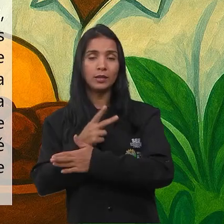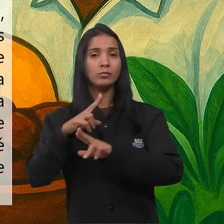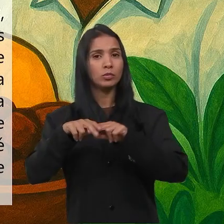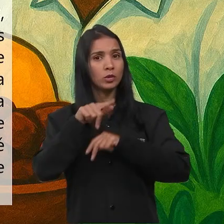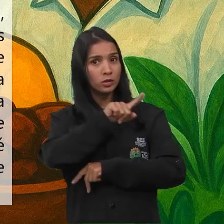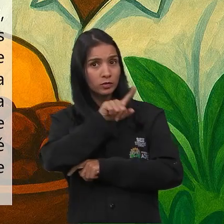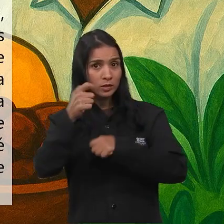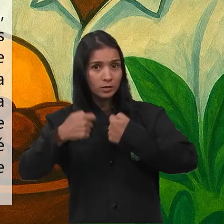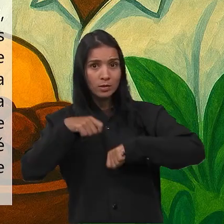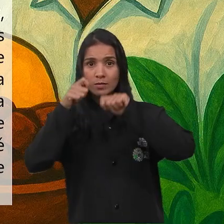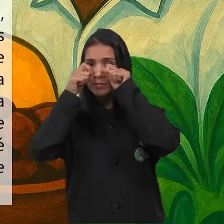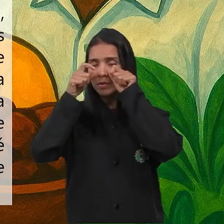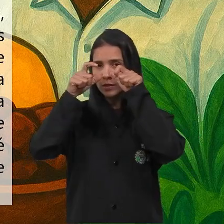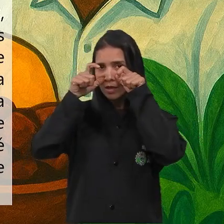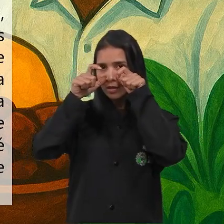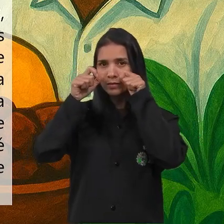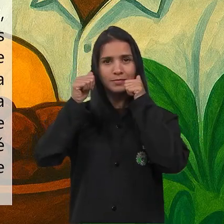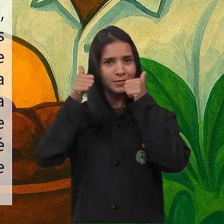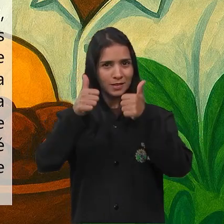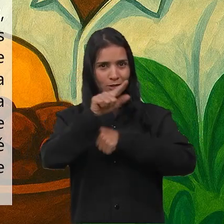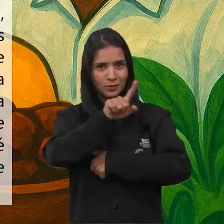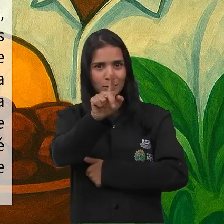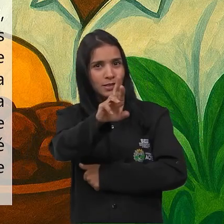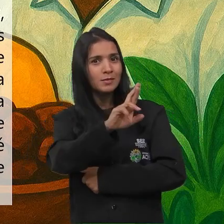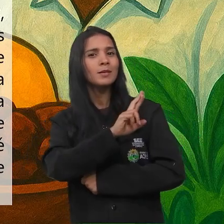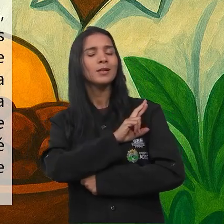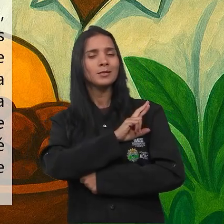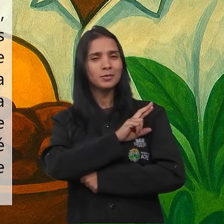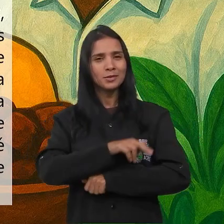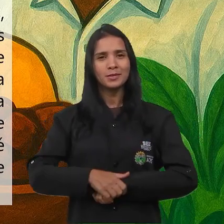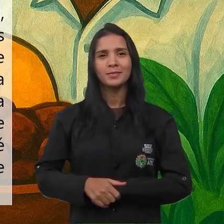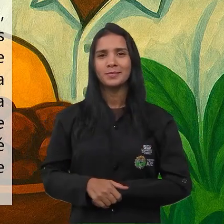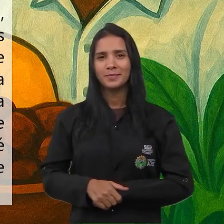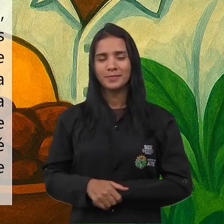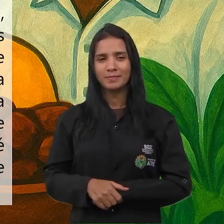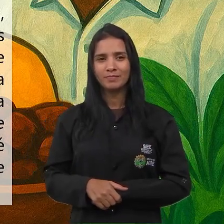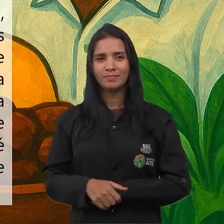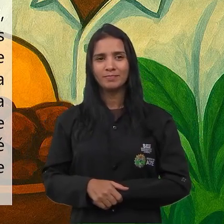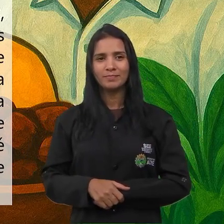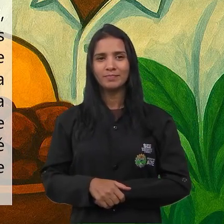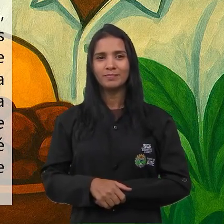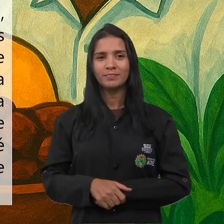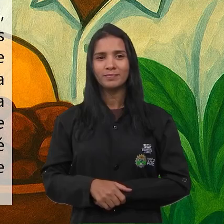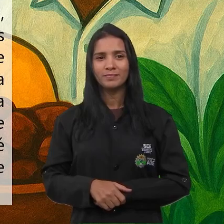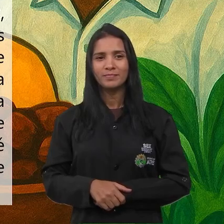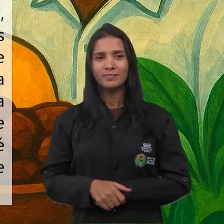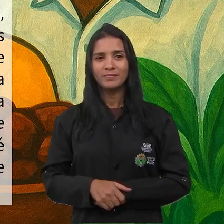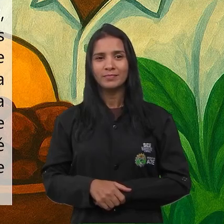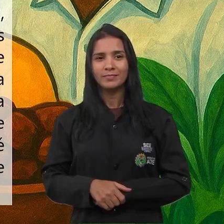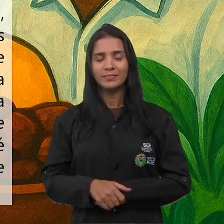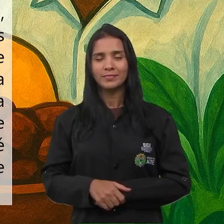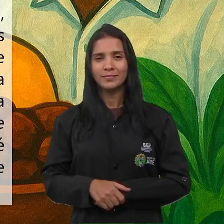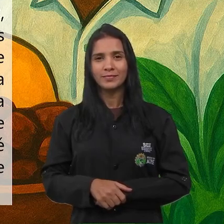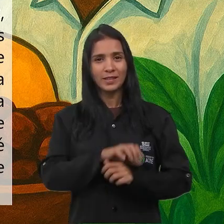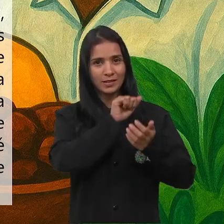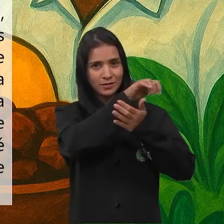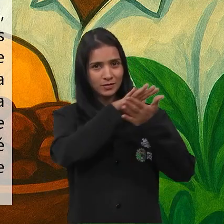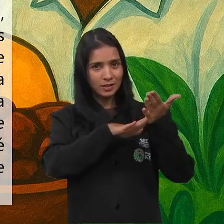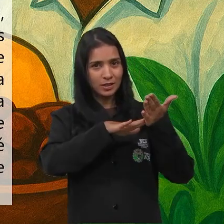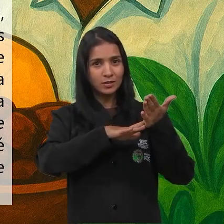e respondam aí de onde vocês estiverem assistindo. Atividade. Leia o texto a